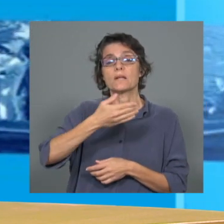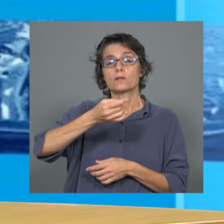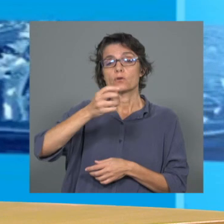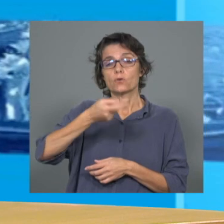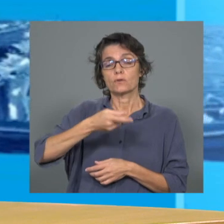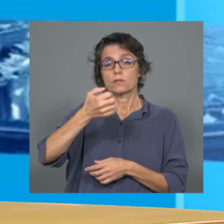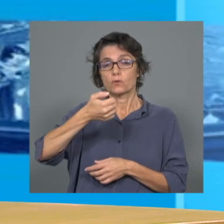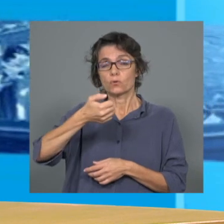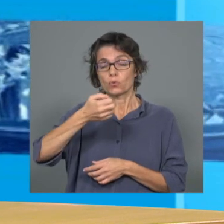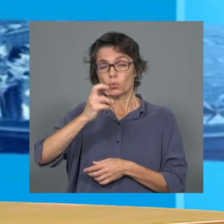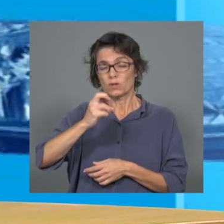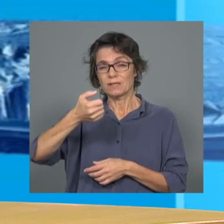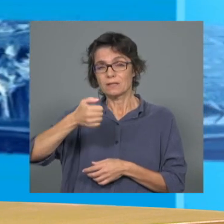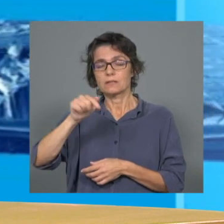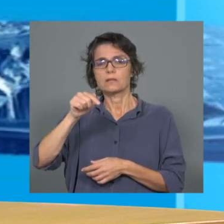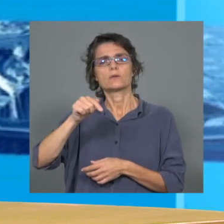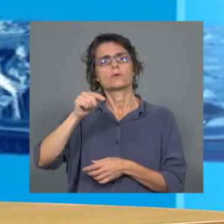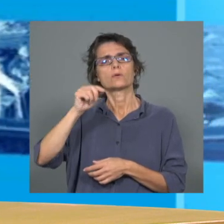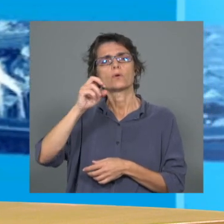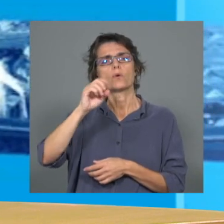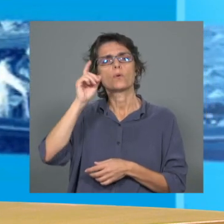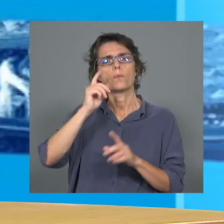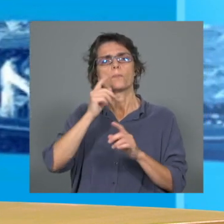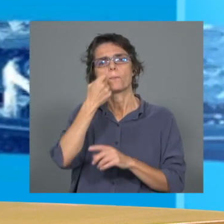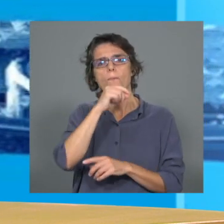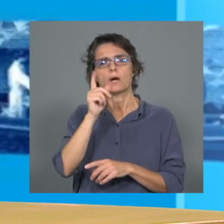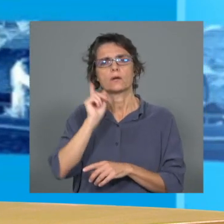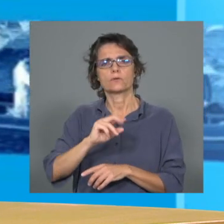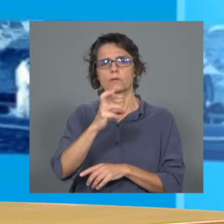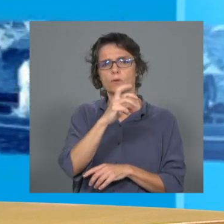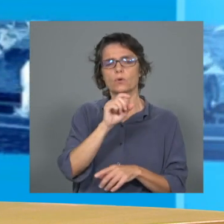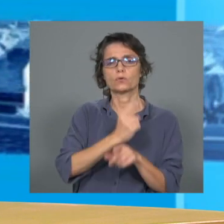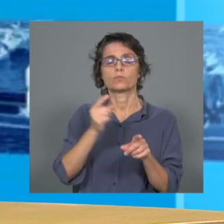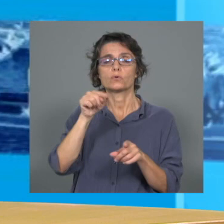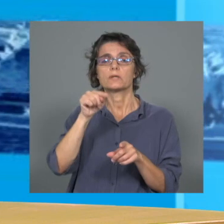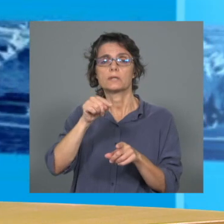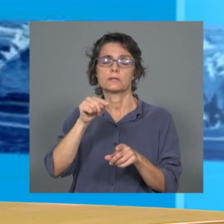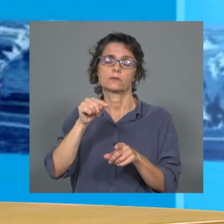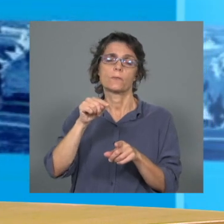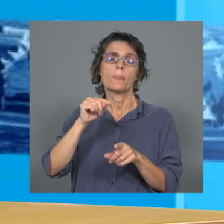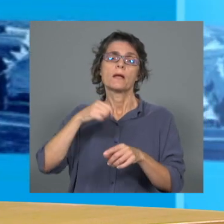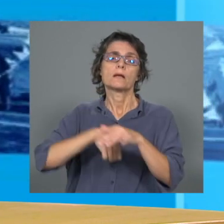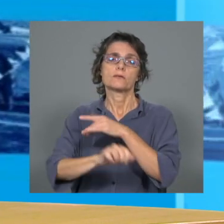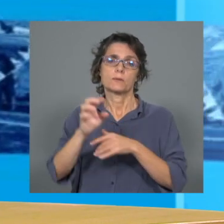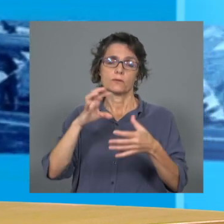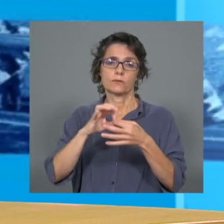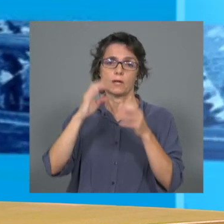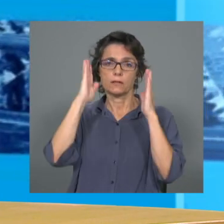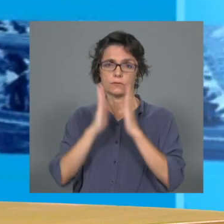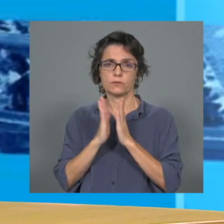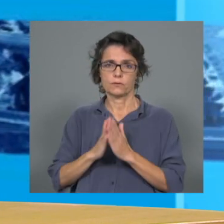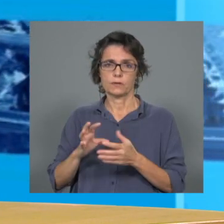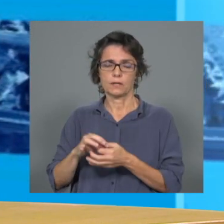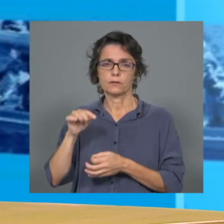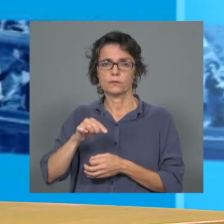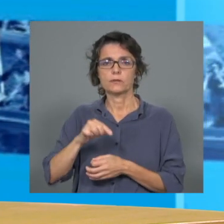por se assinalar, reza a história, o bimilenário do nascimento de Nossa Senhora. E, portanto, nessa altura o jornal saiu no dia